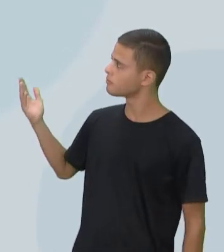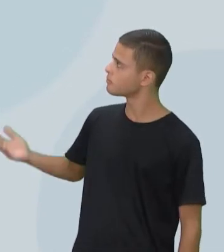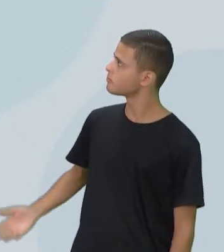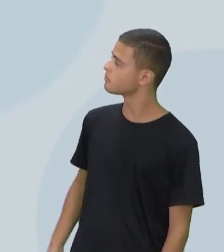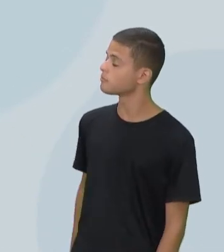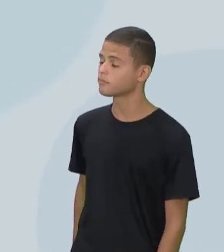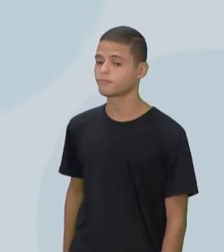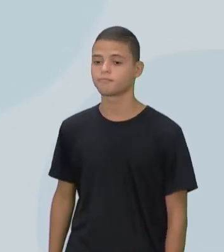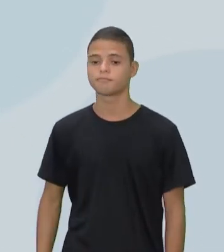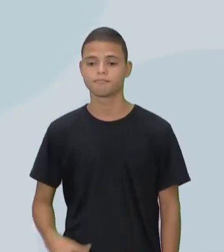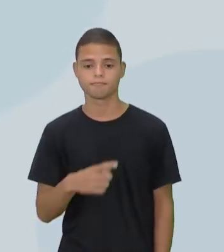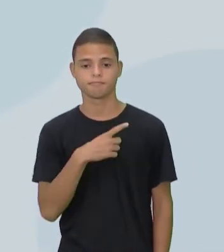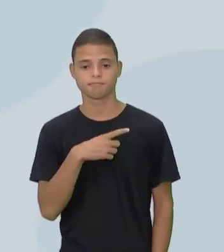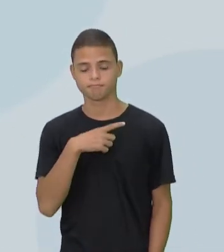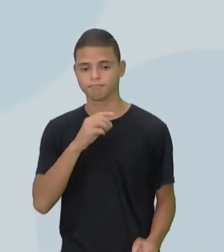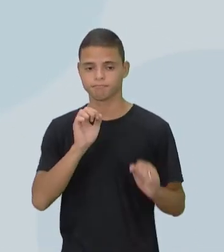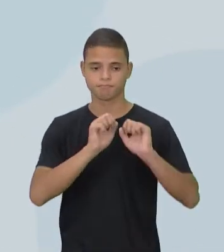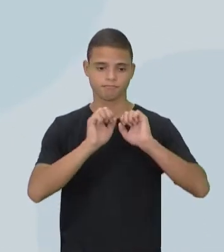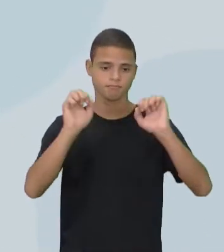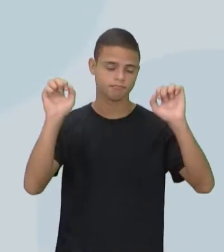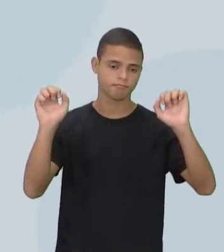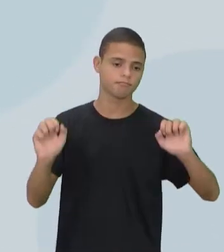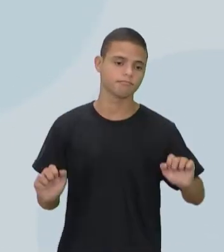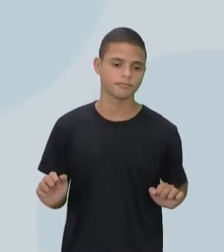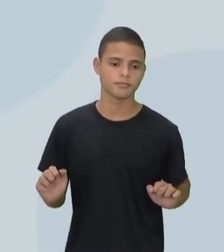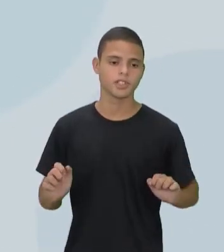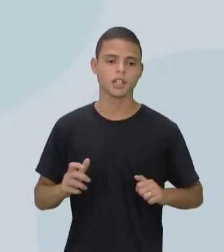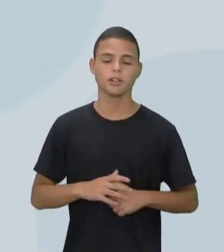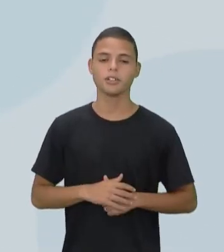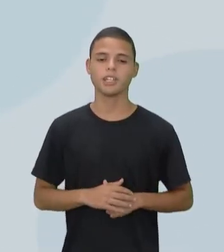sua estrutura, né, na sua